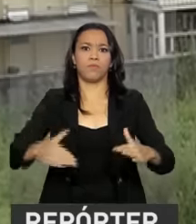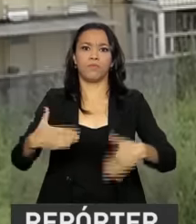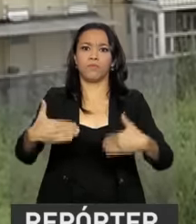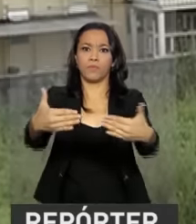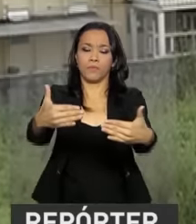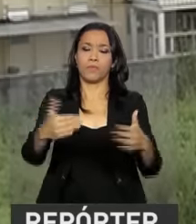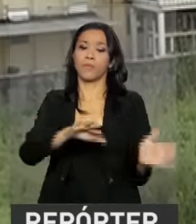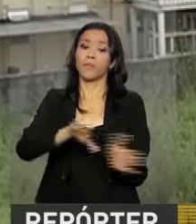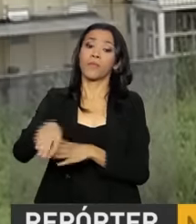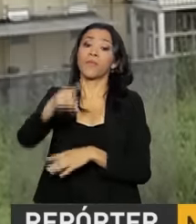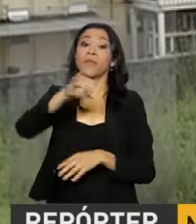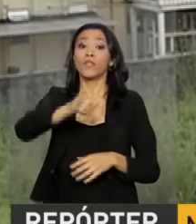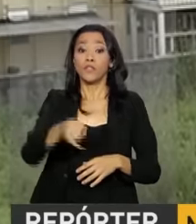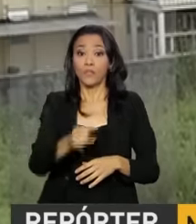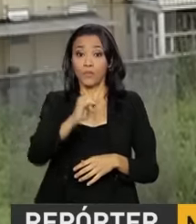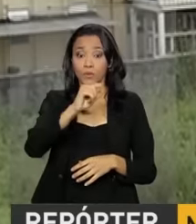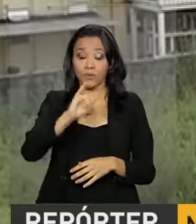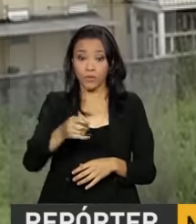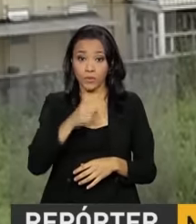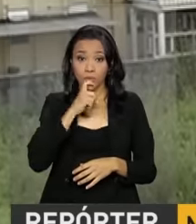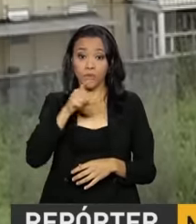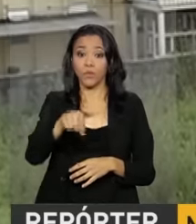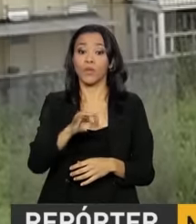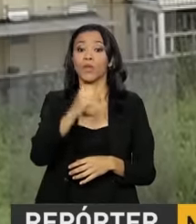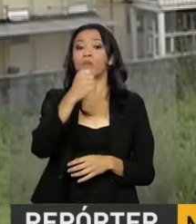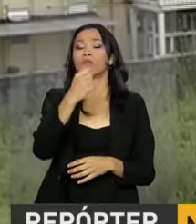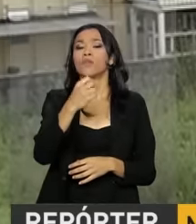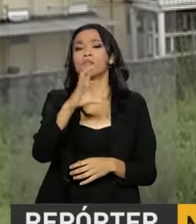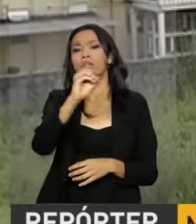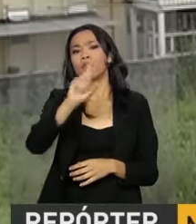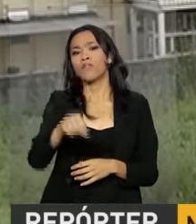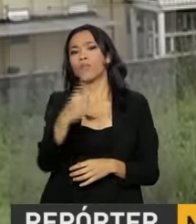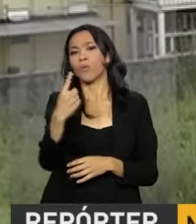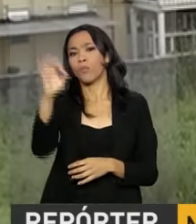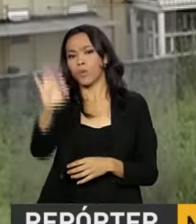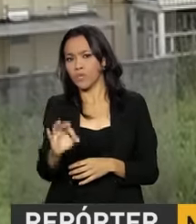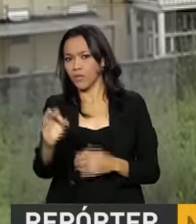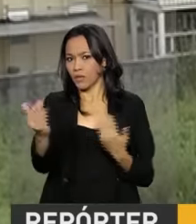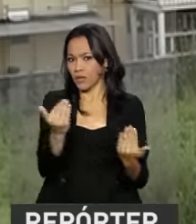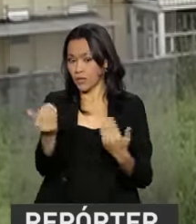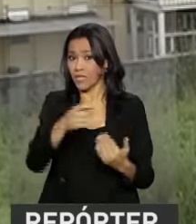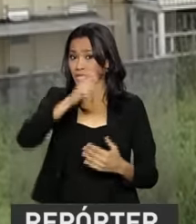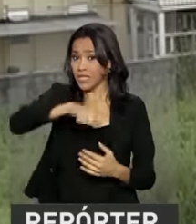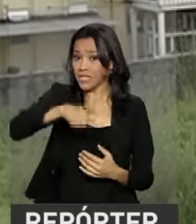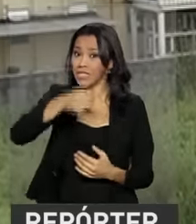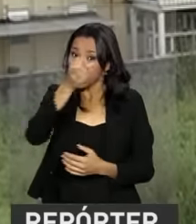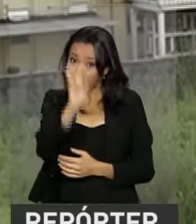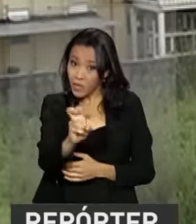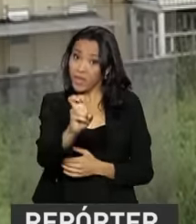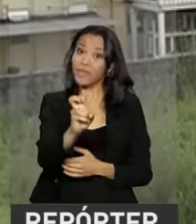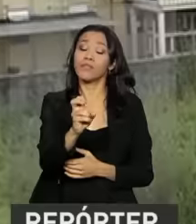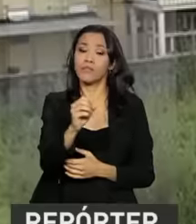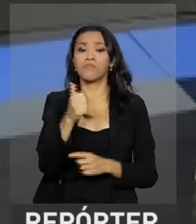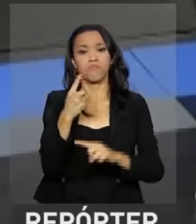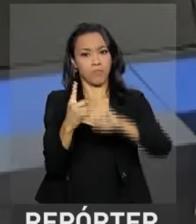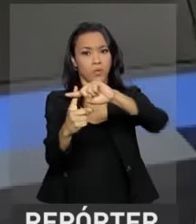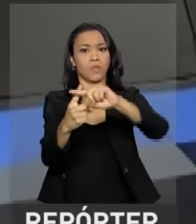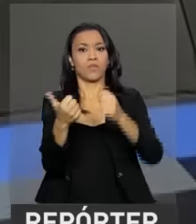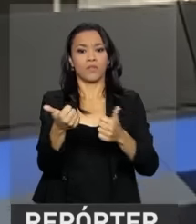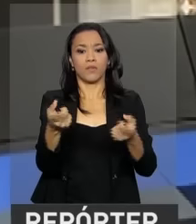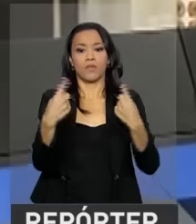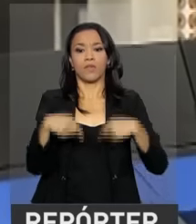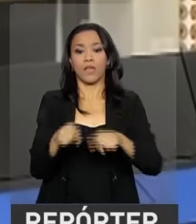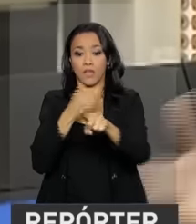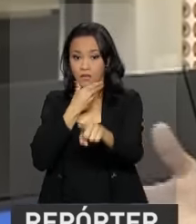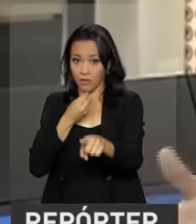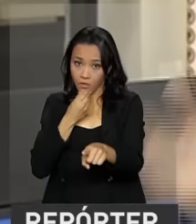Em julho, o crescimento foi de 0,1% com relação a junho. Foram 5 meses seguidos de resultado positivo. Este